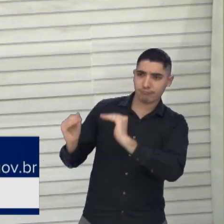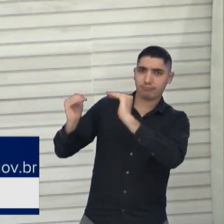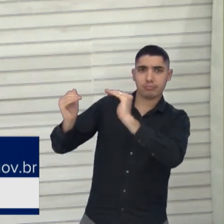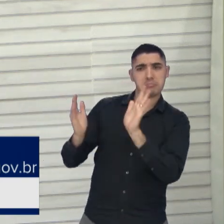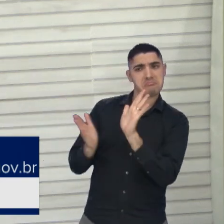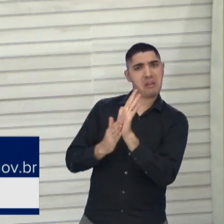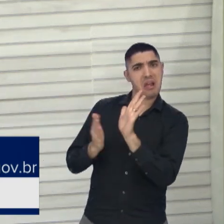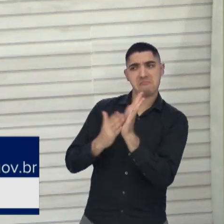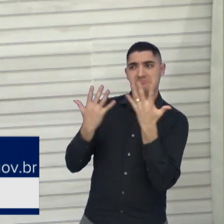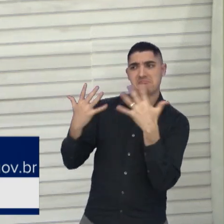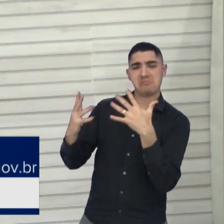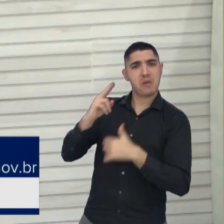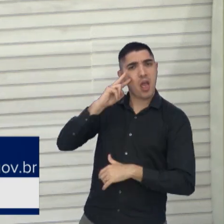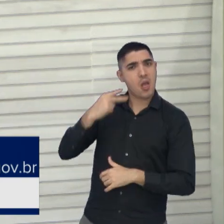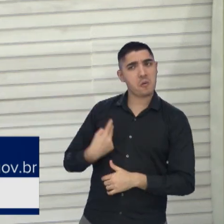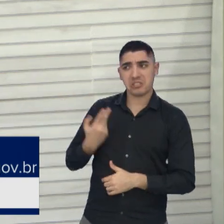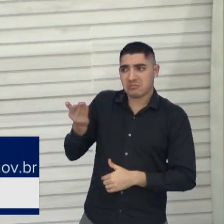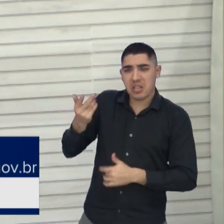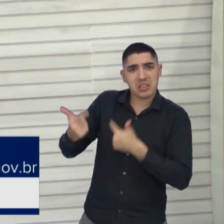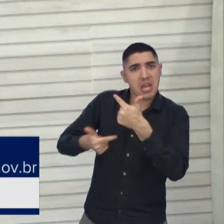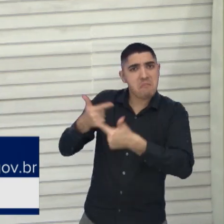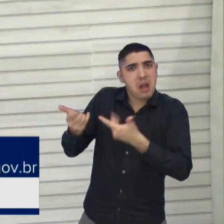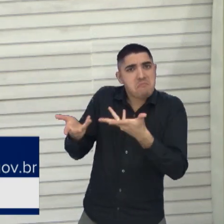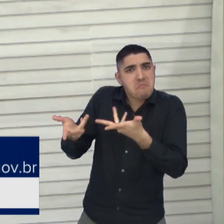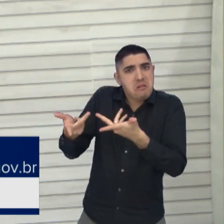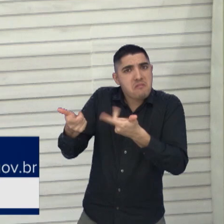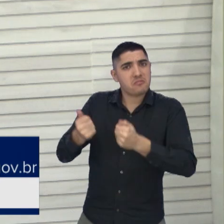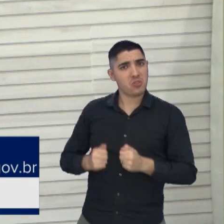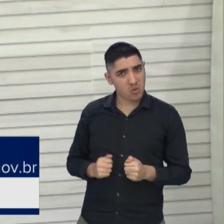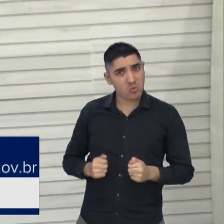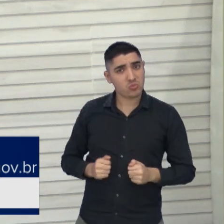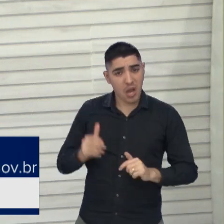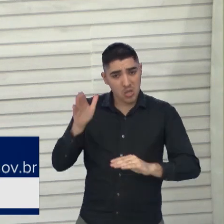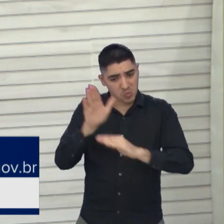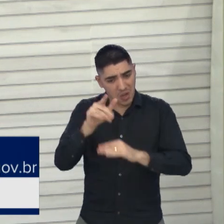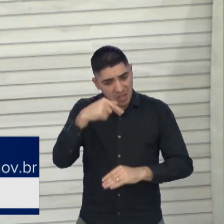trabalho que faz na nossa cidade.